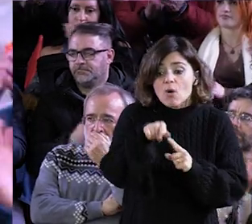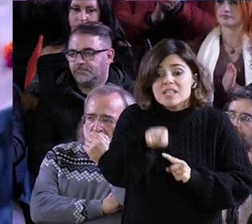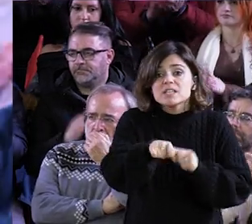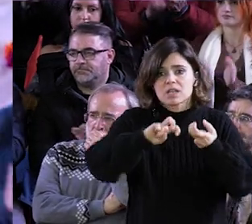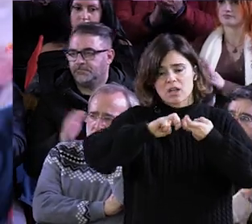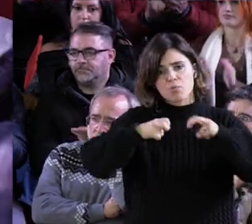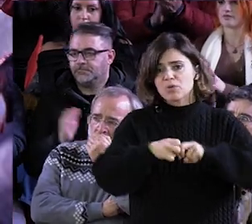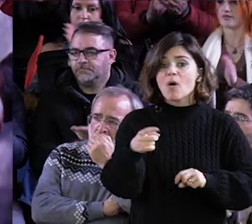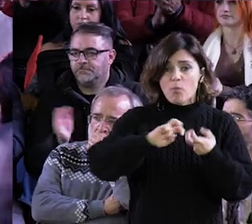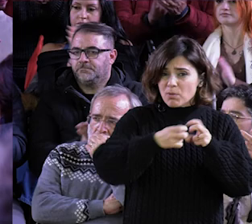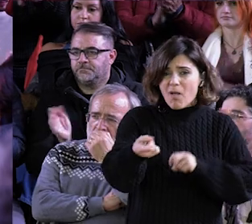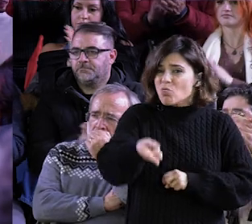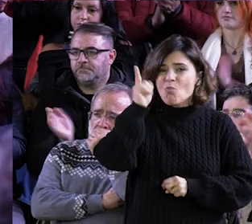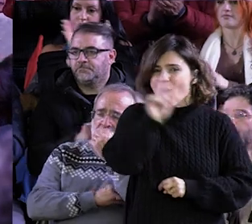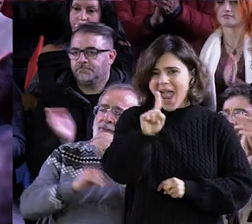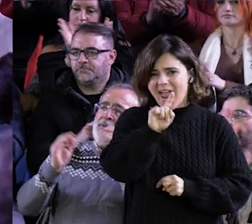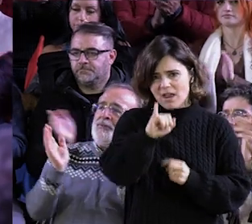são os impostos.